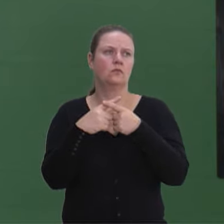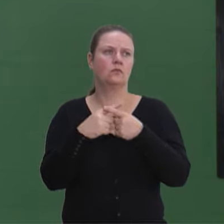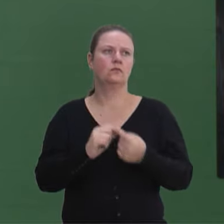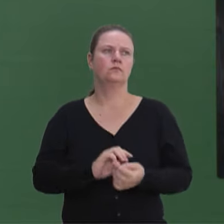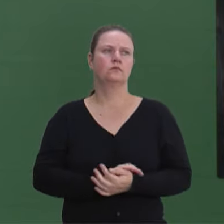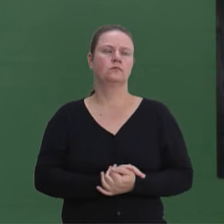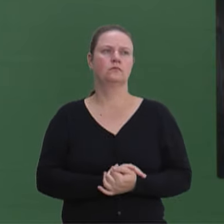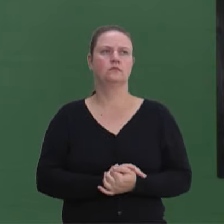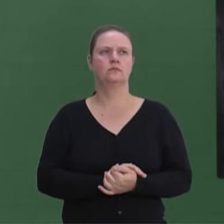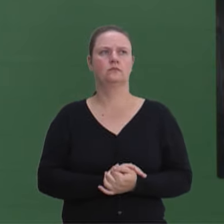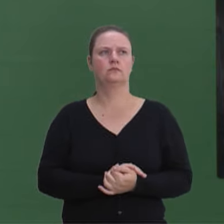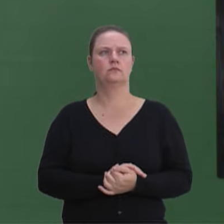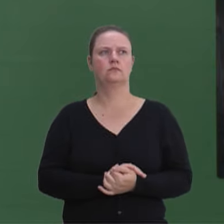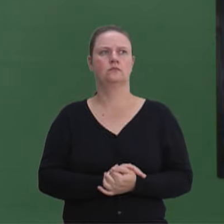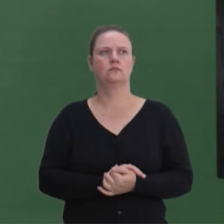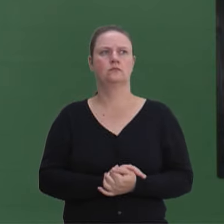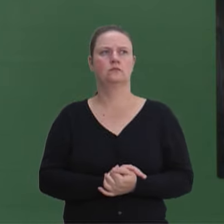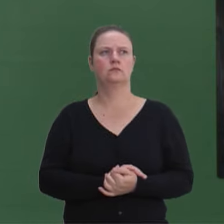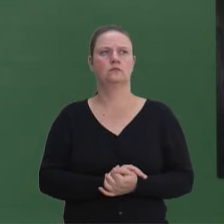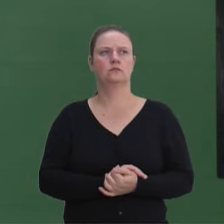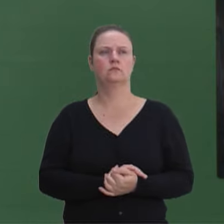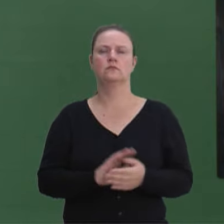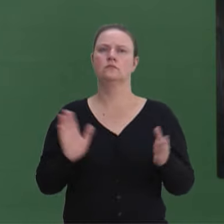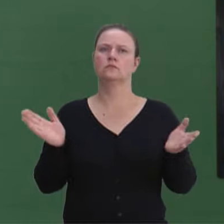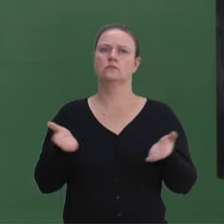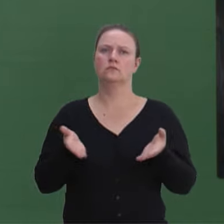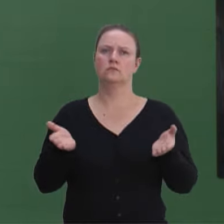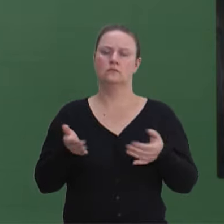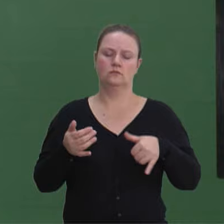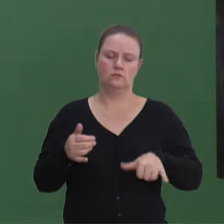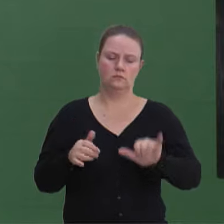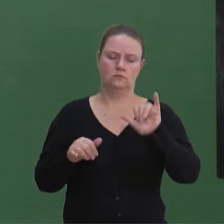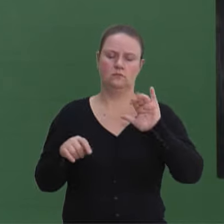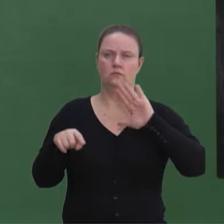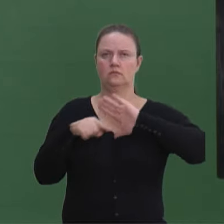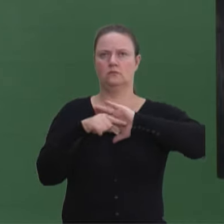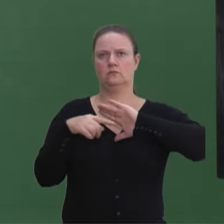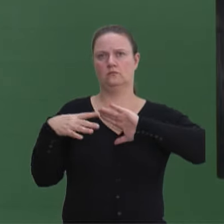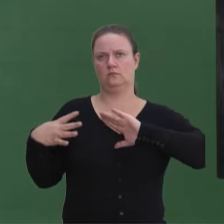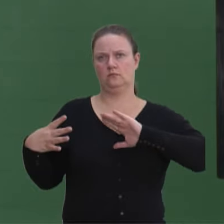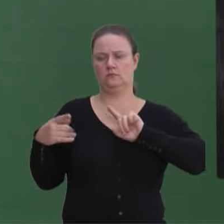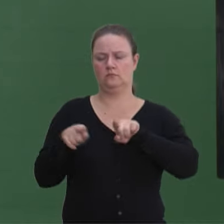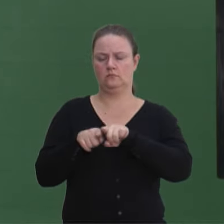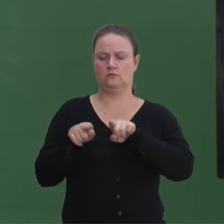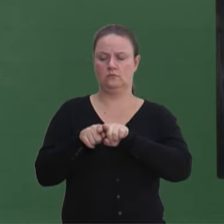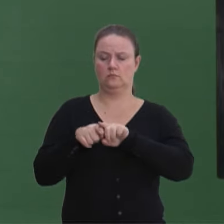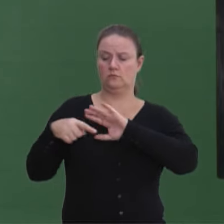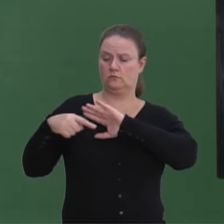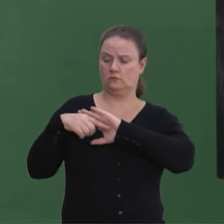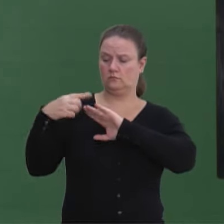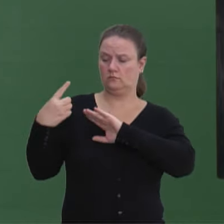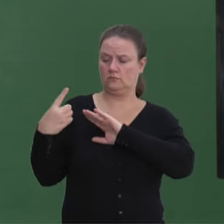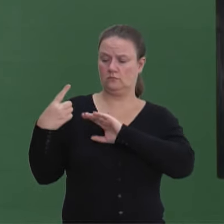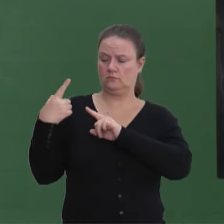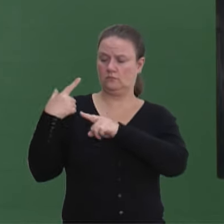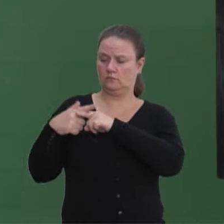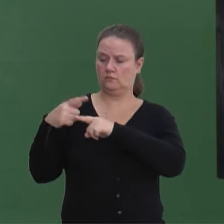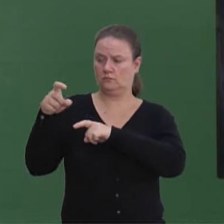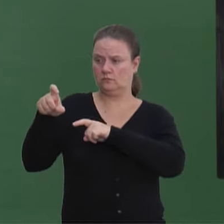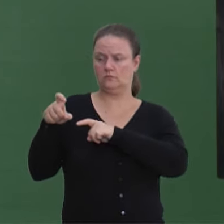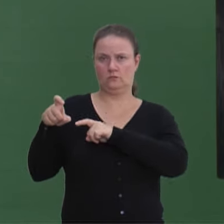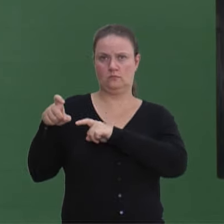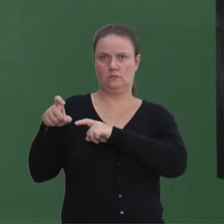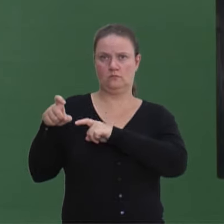chuveirinho, y menos 4 vai ser igual a menos 1 vezes x menos x.